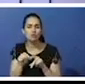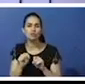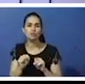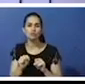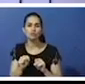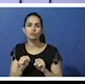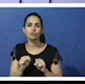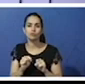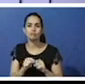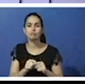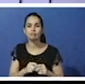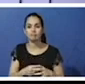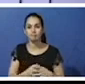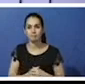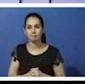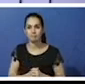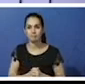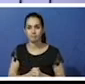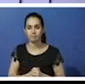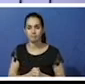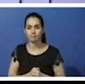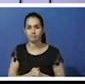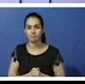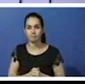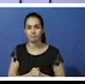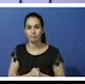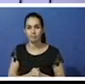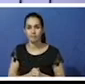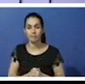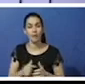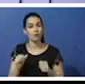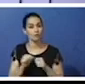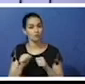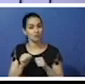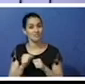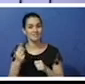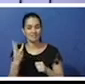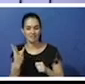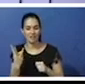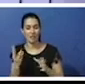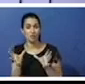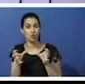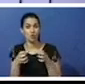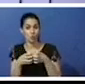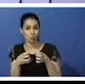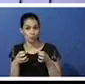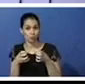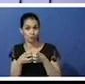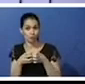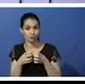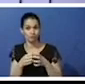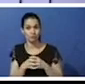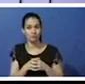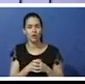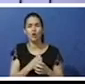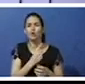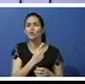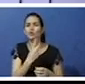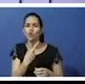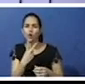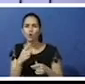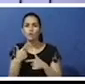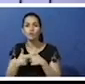12, agrupa de 4 em 4. Então, eu fiz 3 agrupamentos. Então, 12 caixinhas de